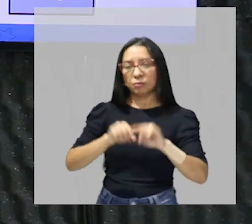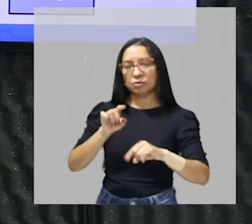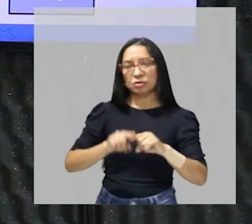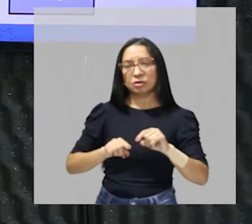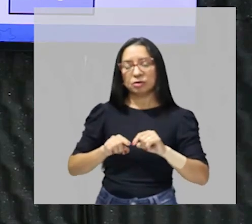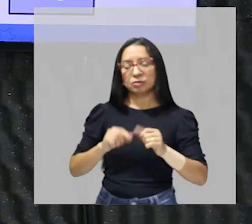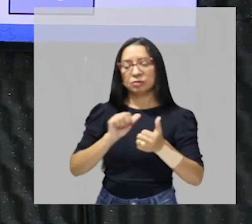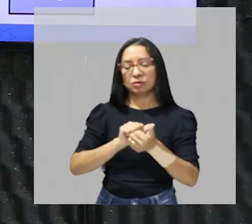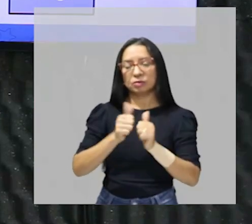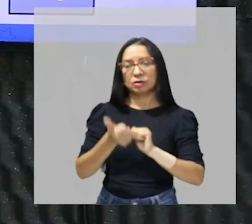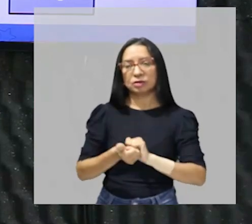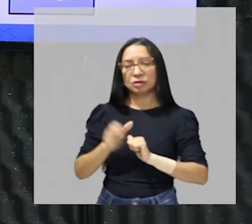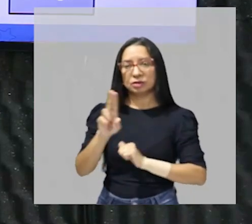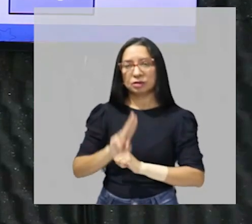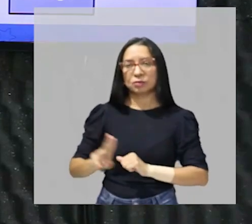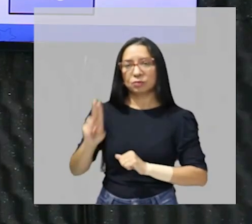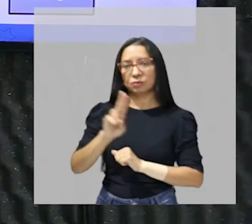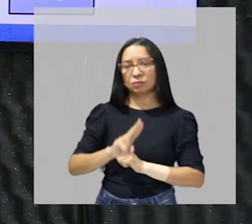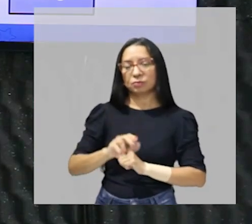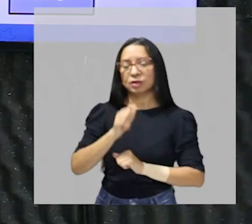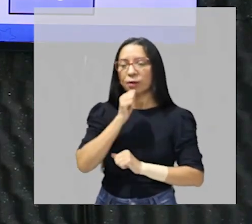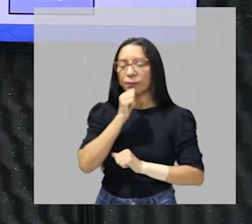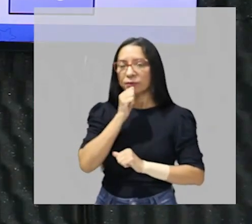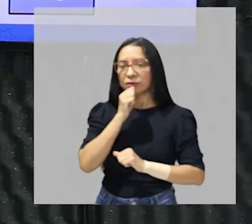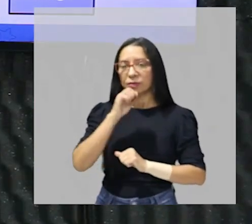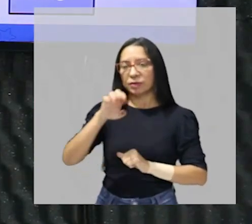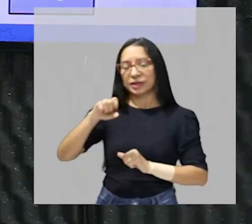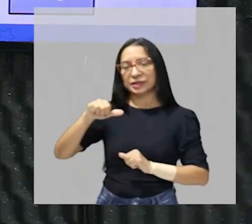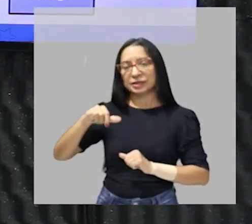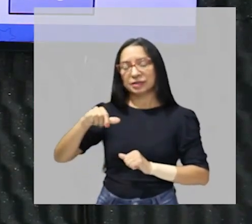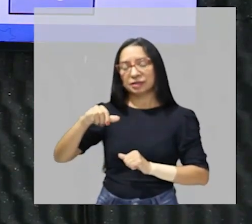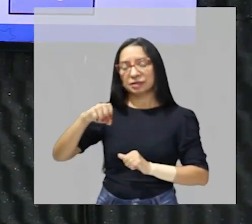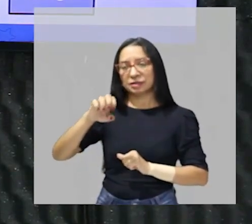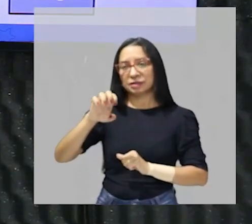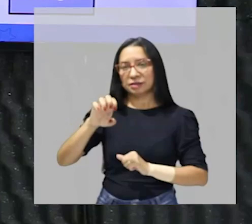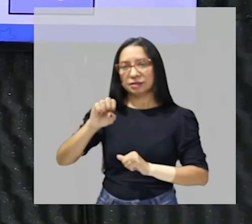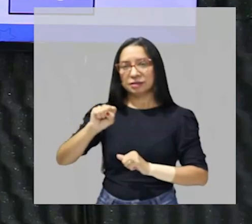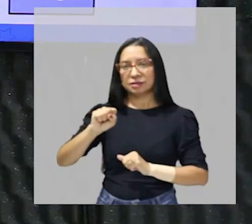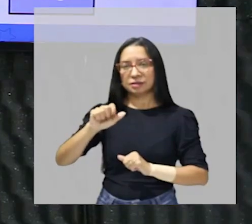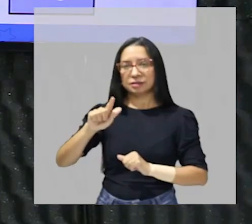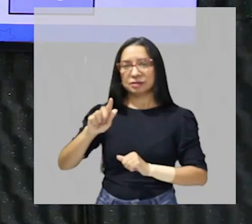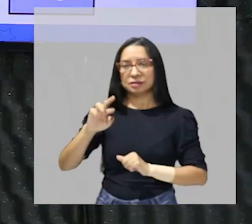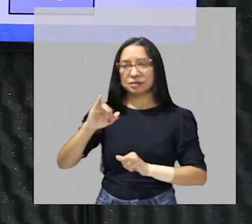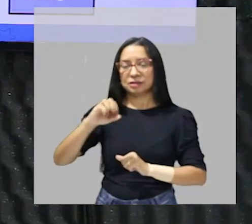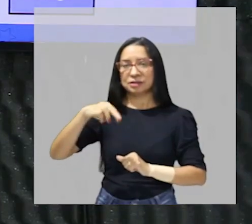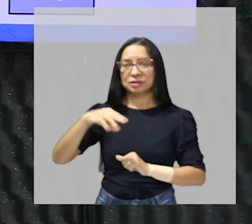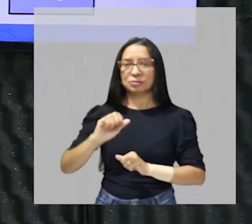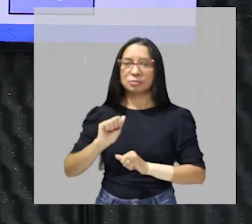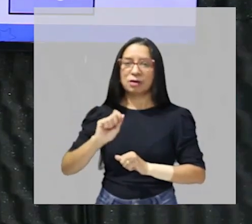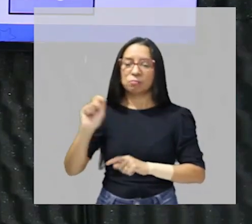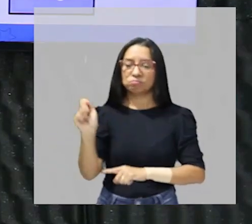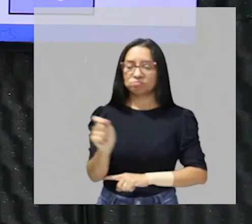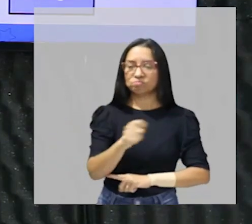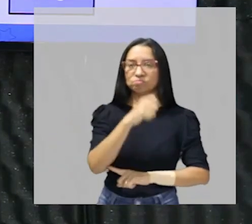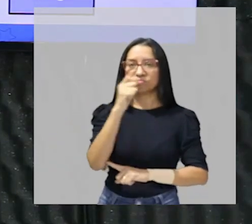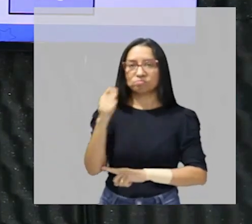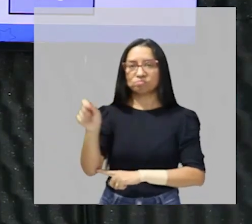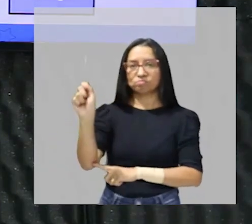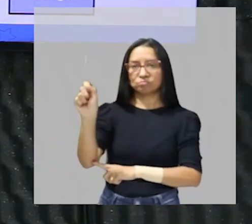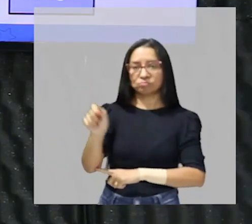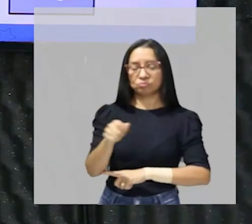atleta usa. Como exemplo, eu posso dar esgrima. Eles vêm com a sua espada e ficam lá em determinada distância, lá